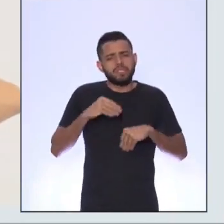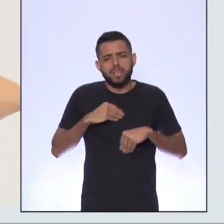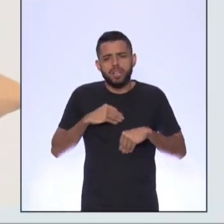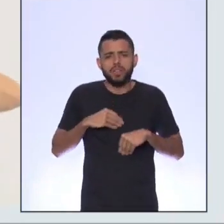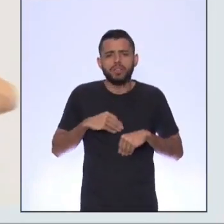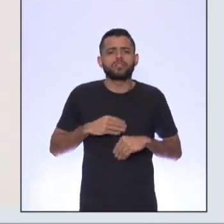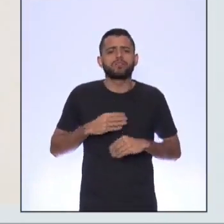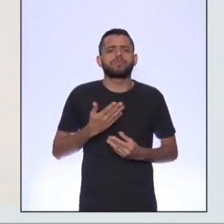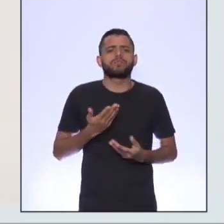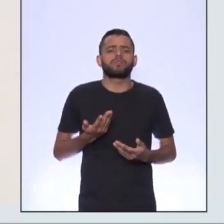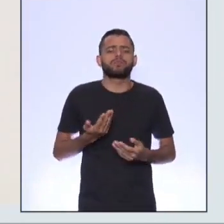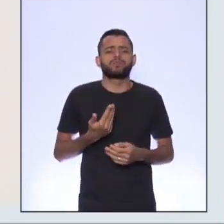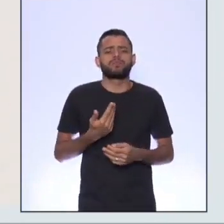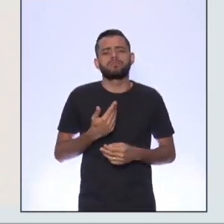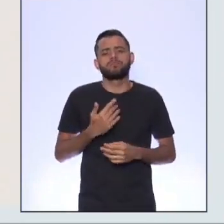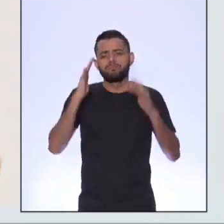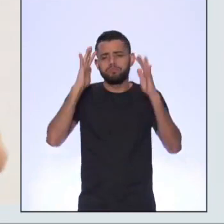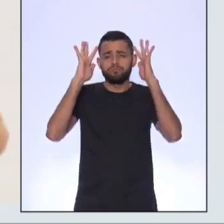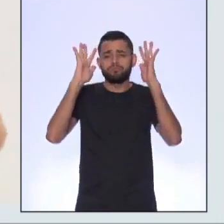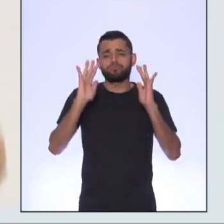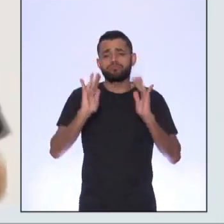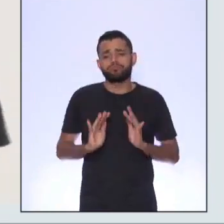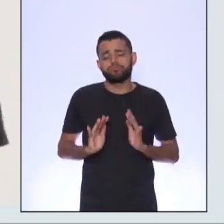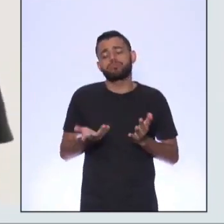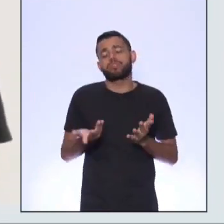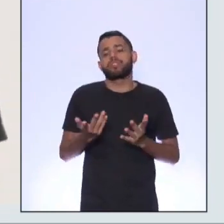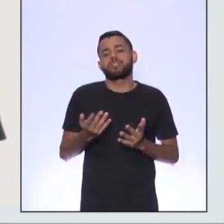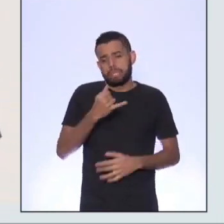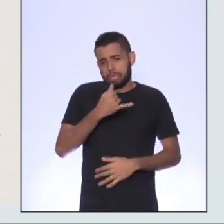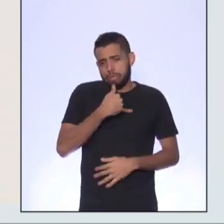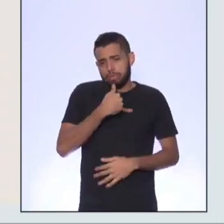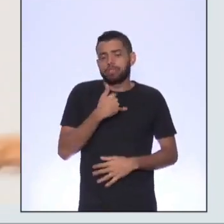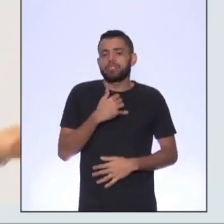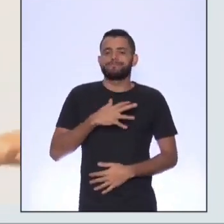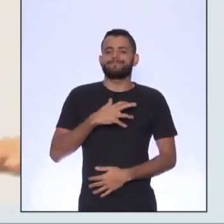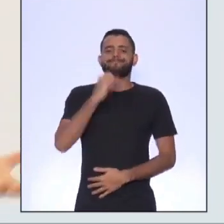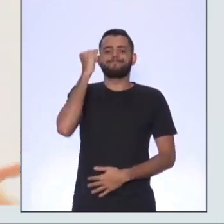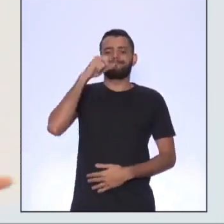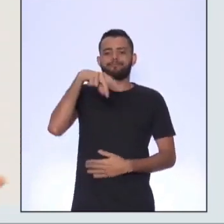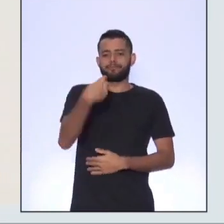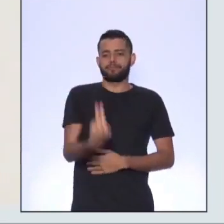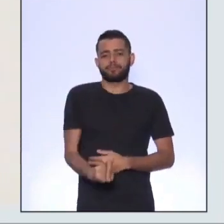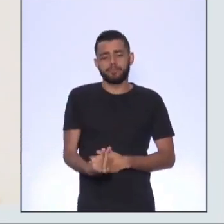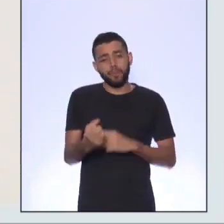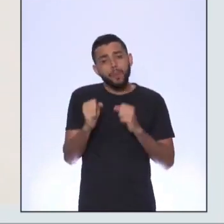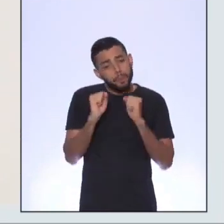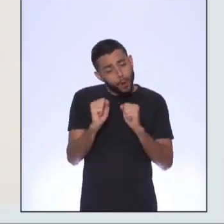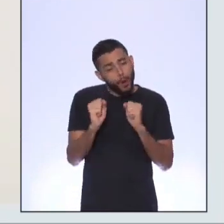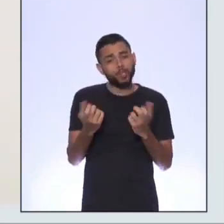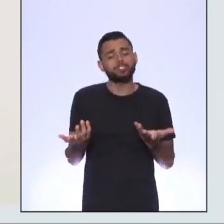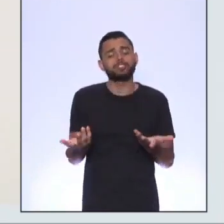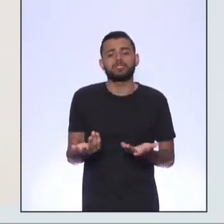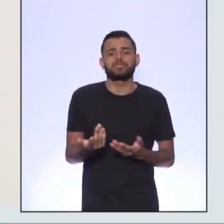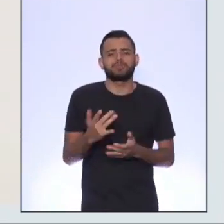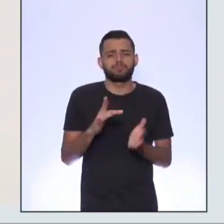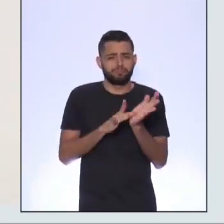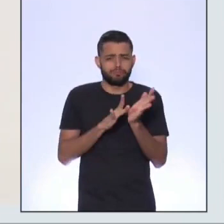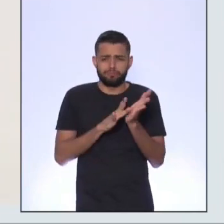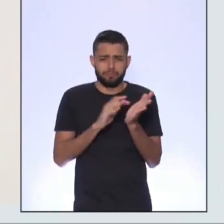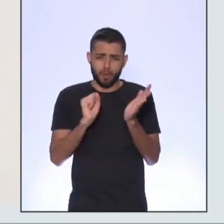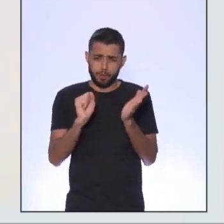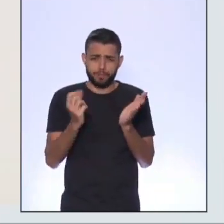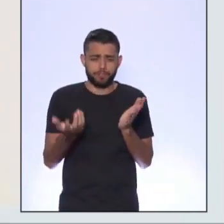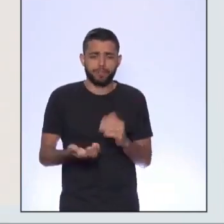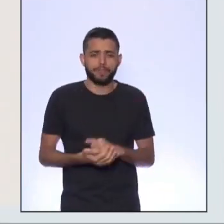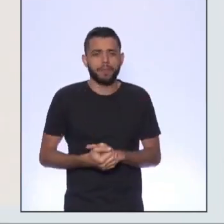né? A desilusão, e ele vai e comete suicídio. Pode ser tudo ficção. E observem, gente, como